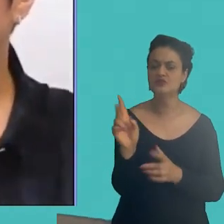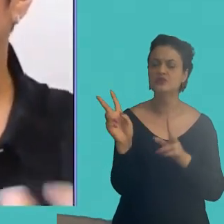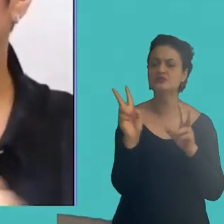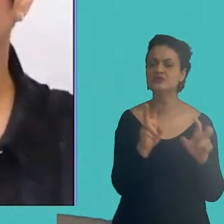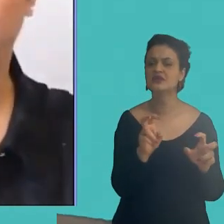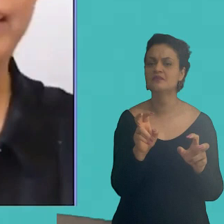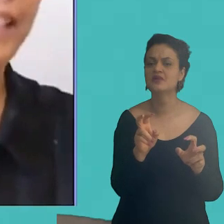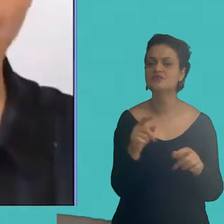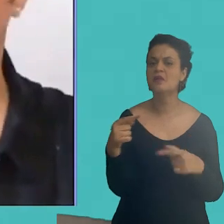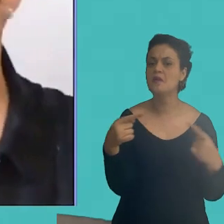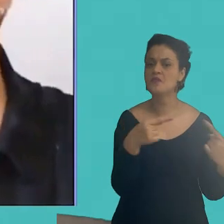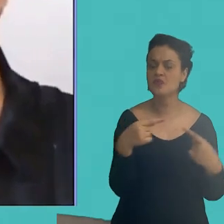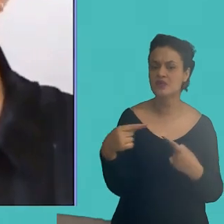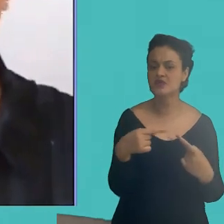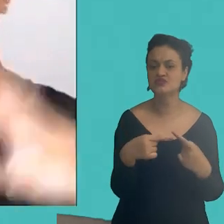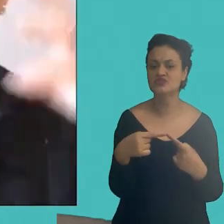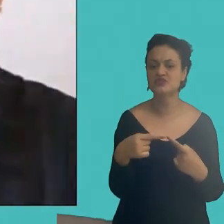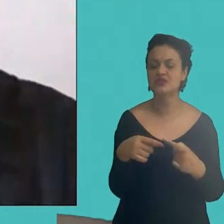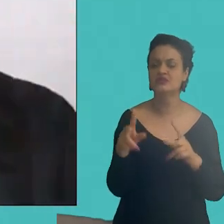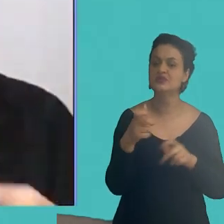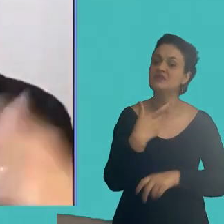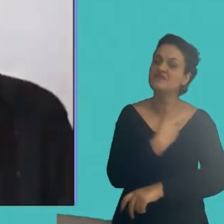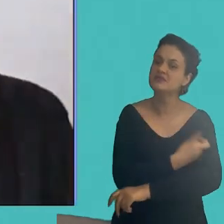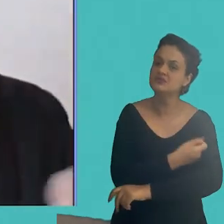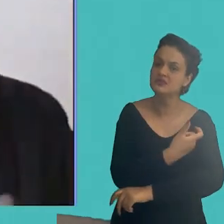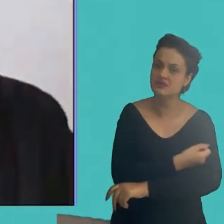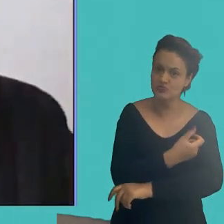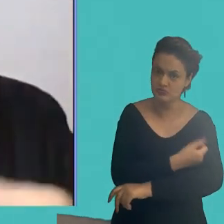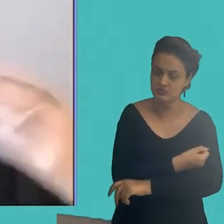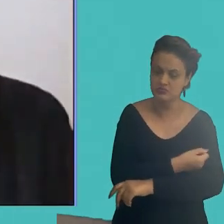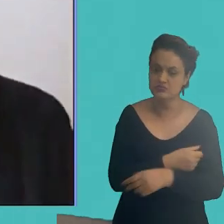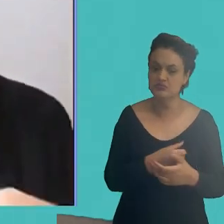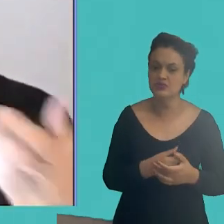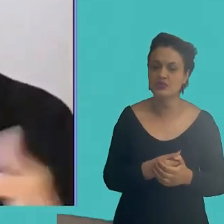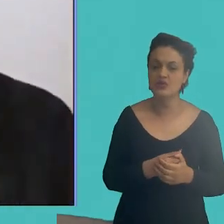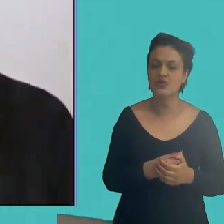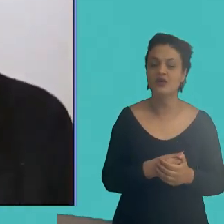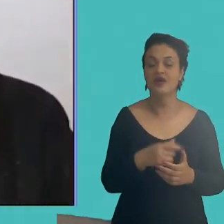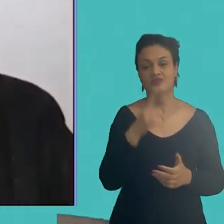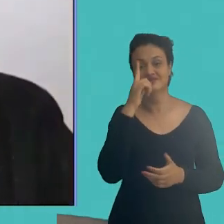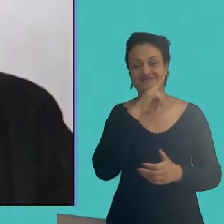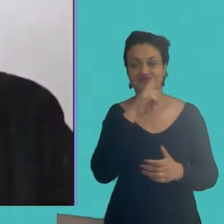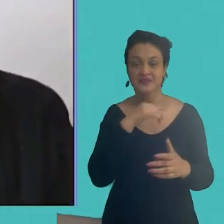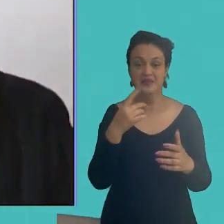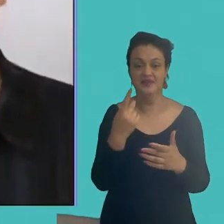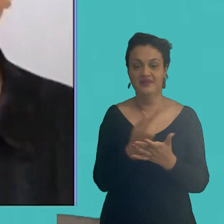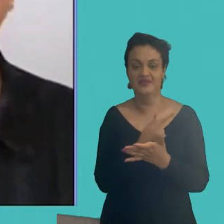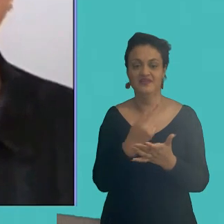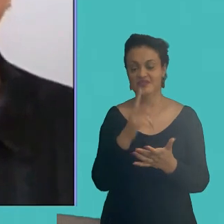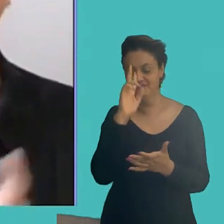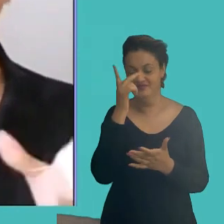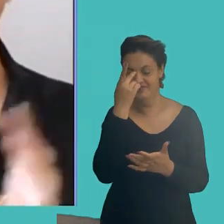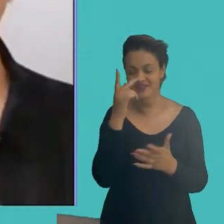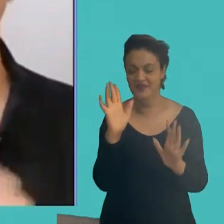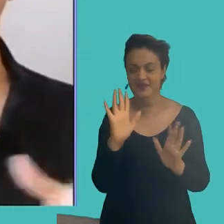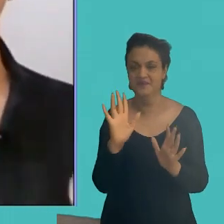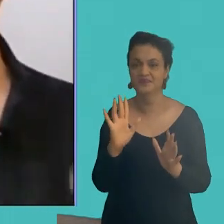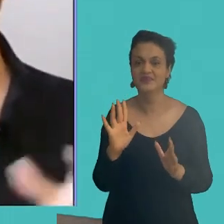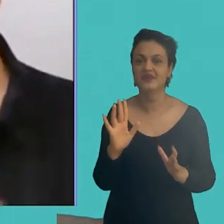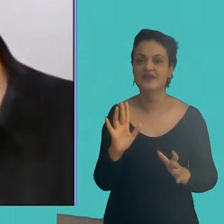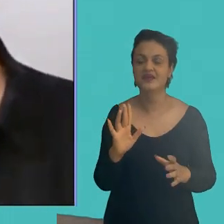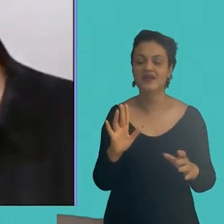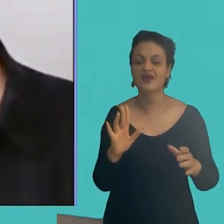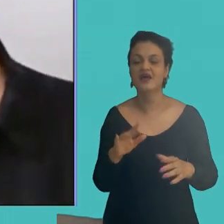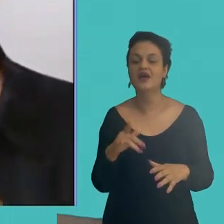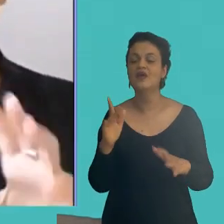e da vacinação. Olha, ato falho meu, né? Chamei de vacina, enfim. Do